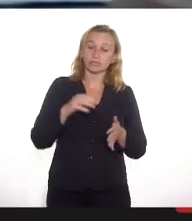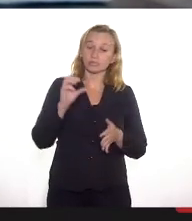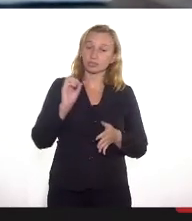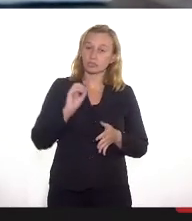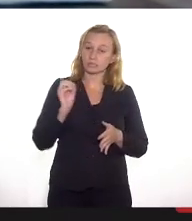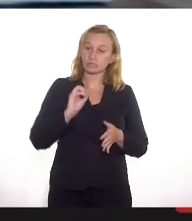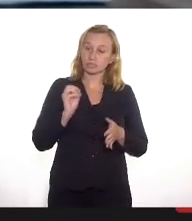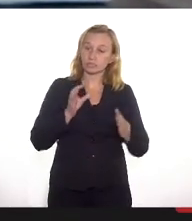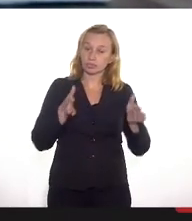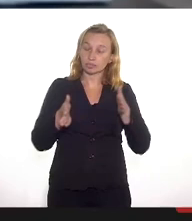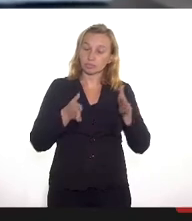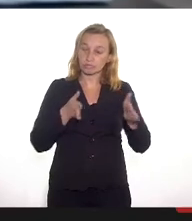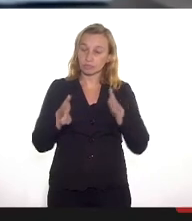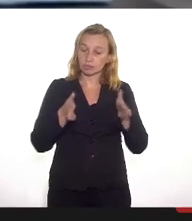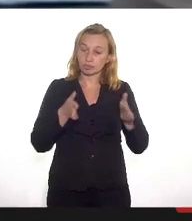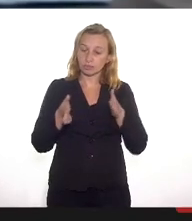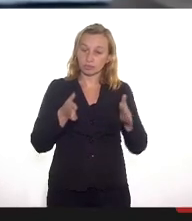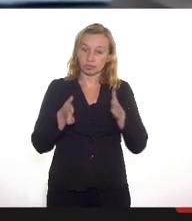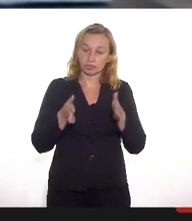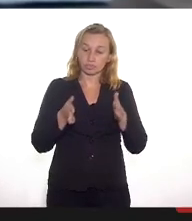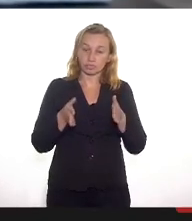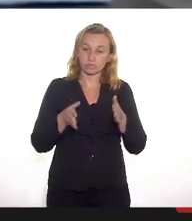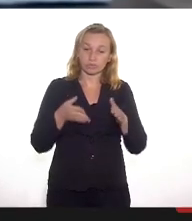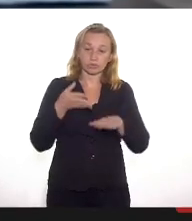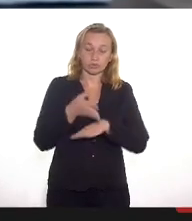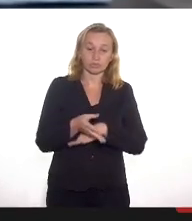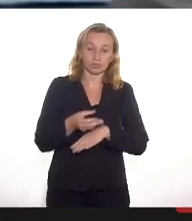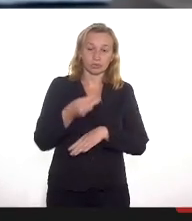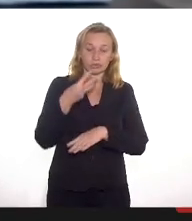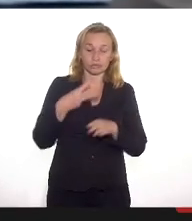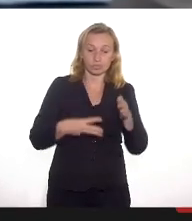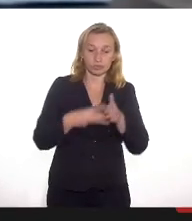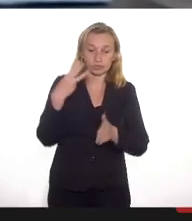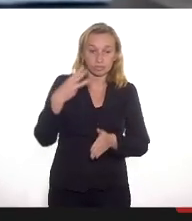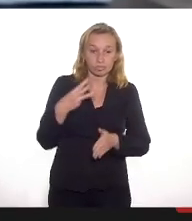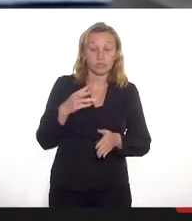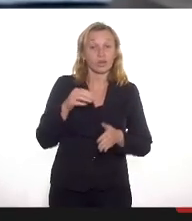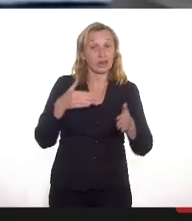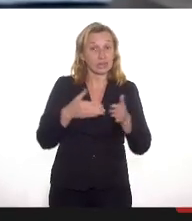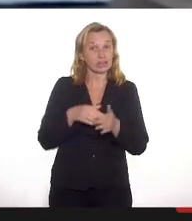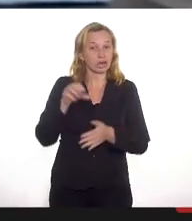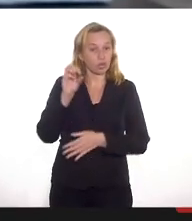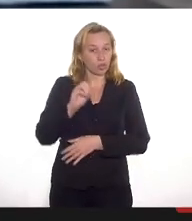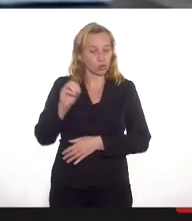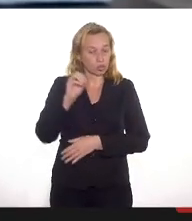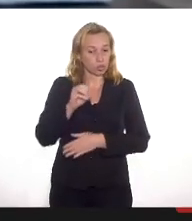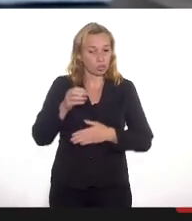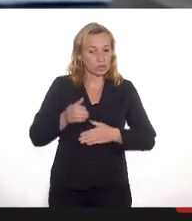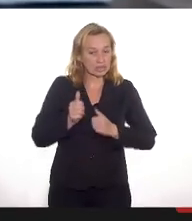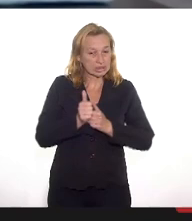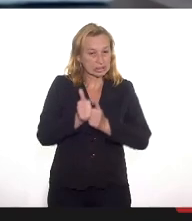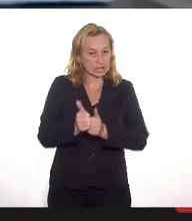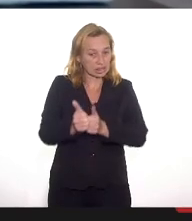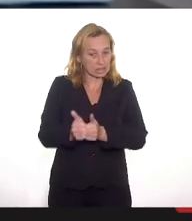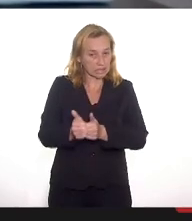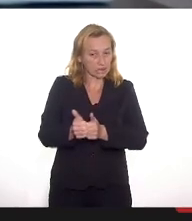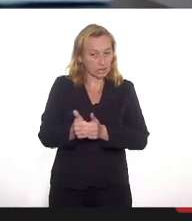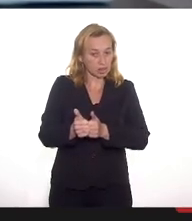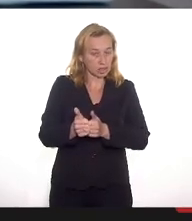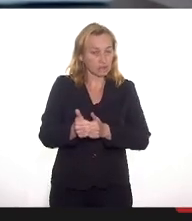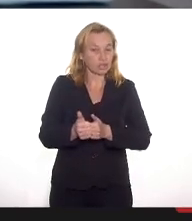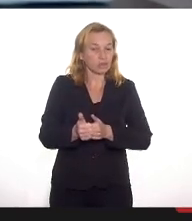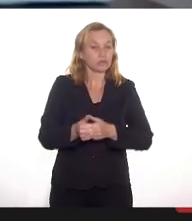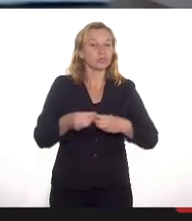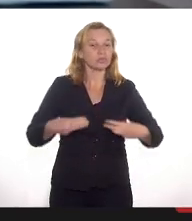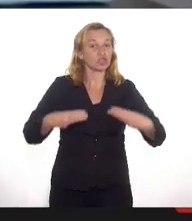de vacina que às vezes chegam três vezes tá até outubro uma seremos Toda segunda previsão da Costa no